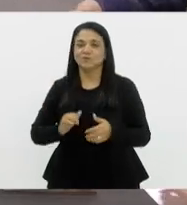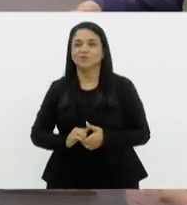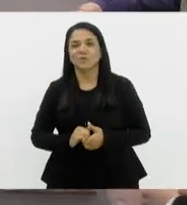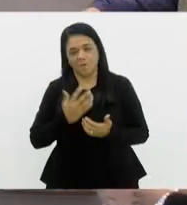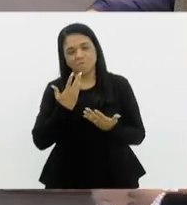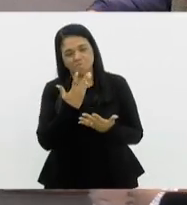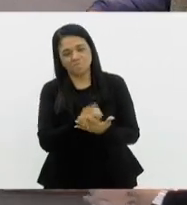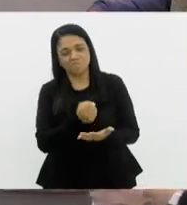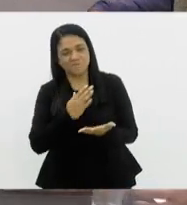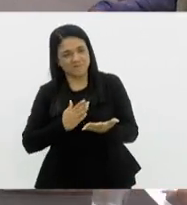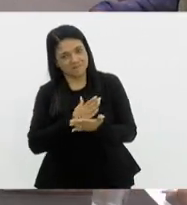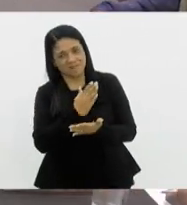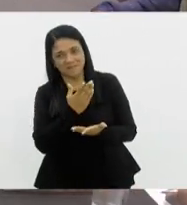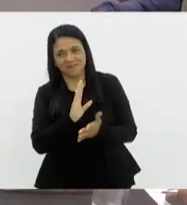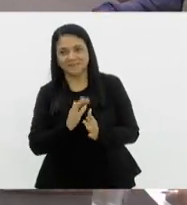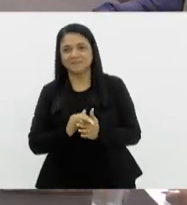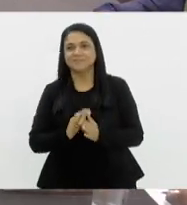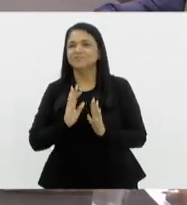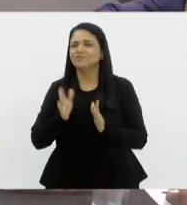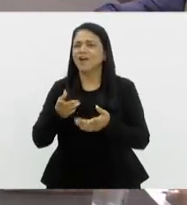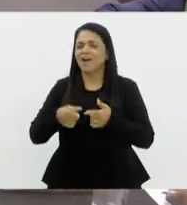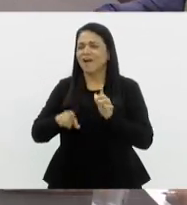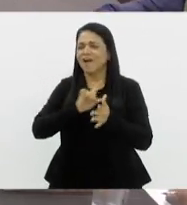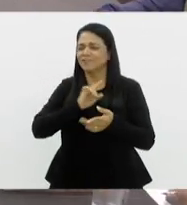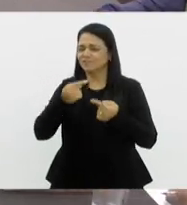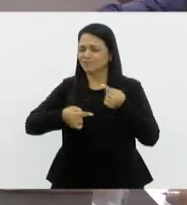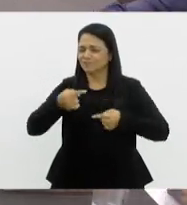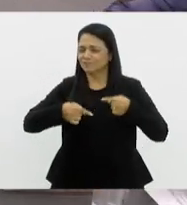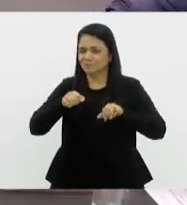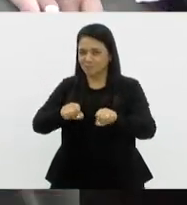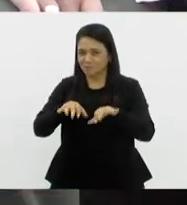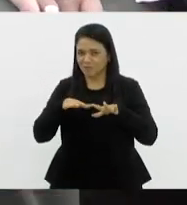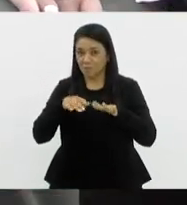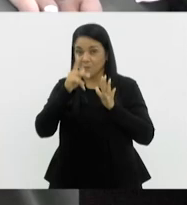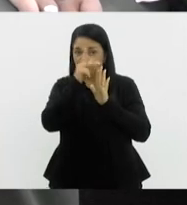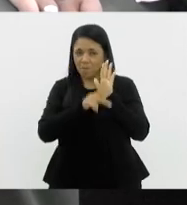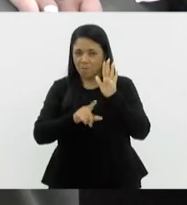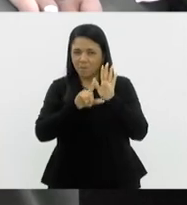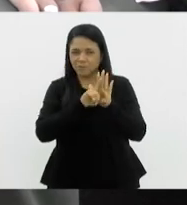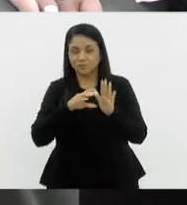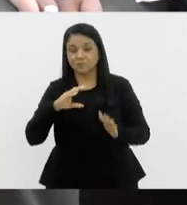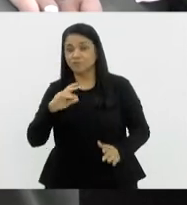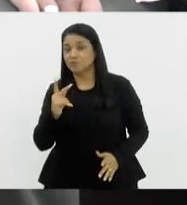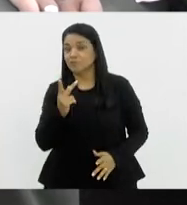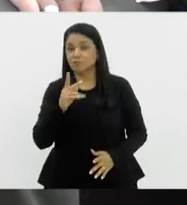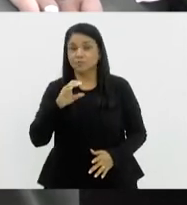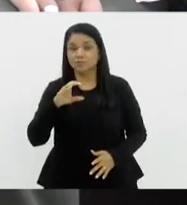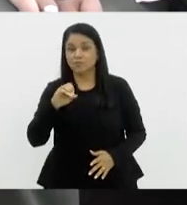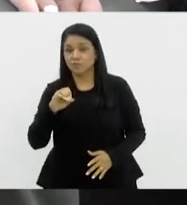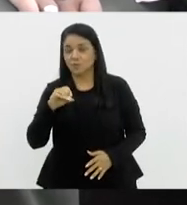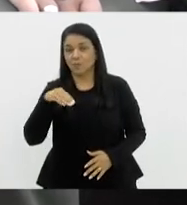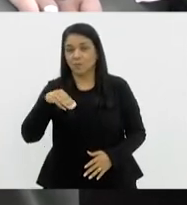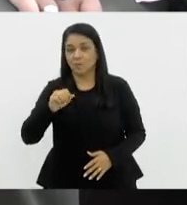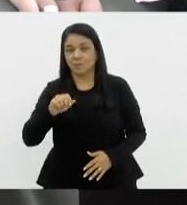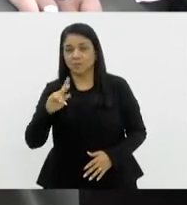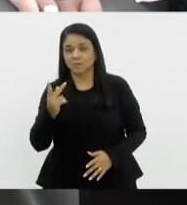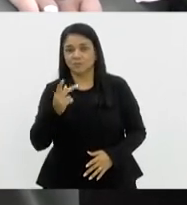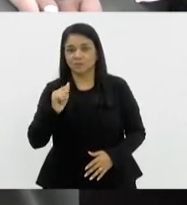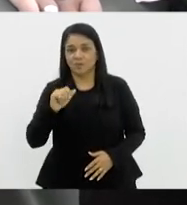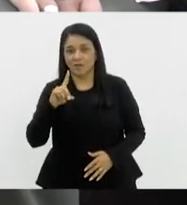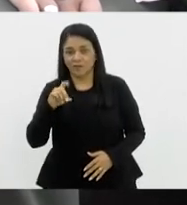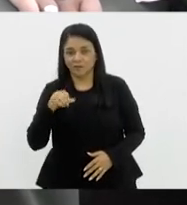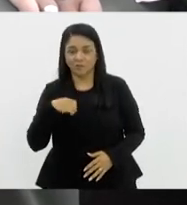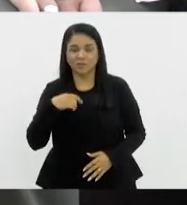Bem... A gente já teve essa discussão no plenário. Projeto de lei do deputado Chico Machado, que queria incluir o